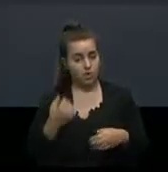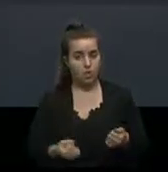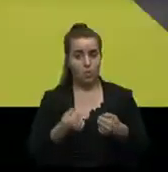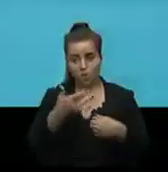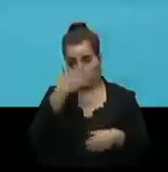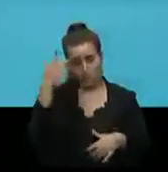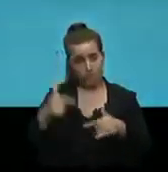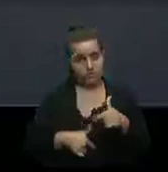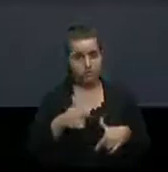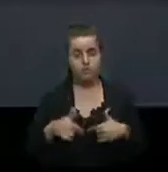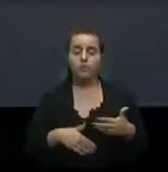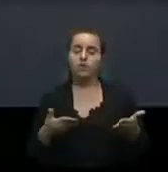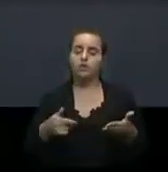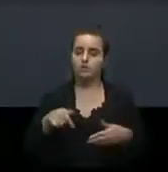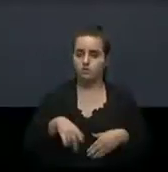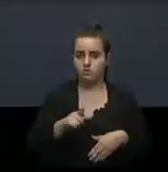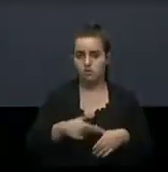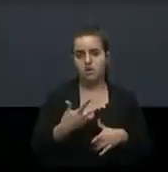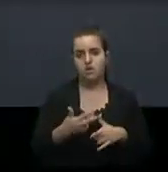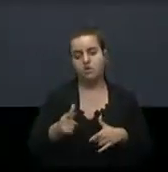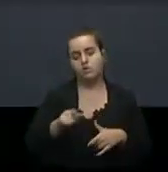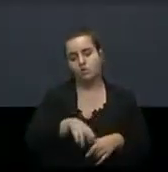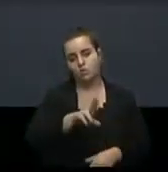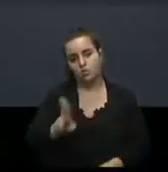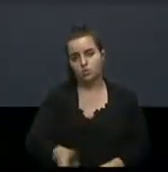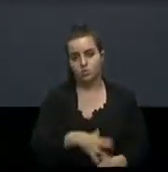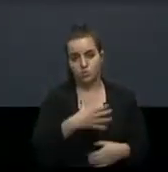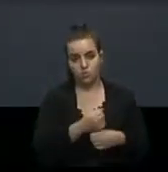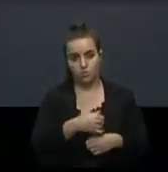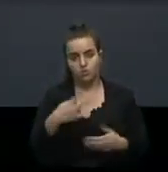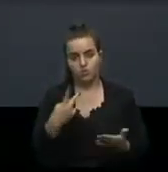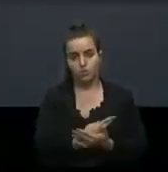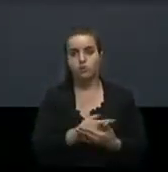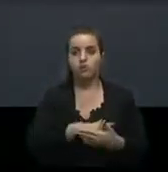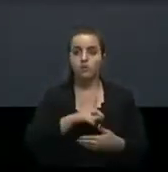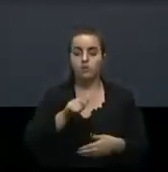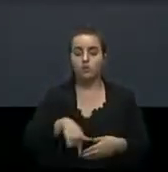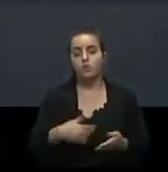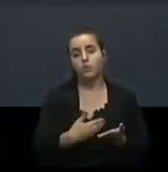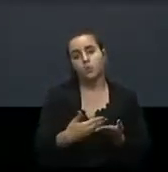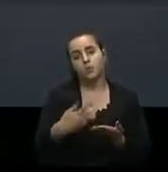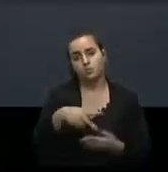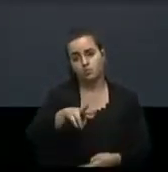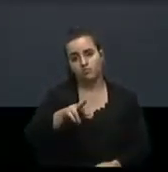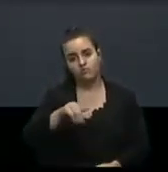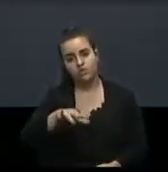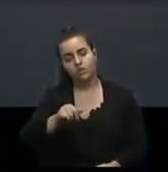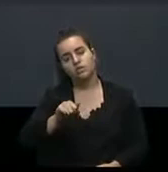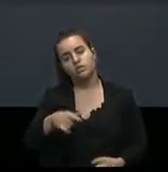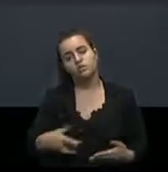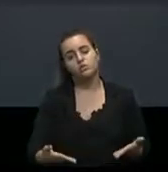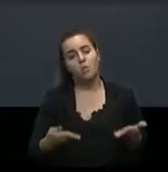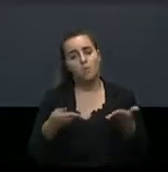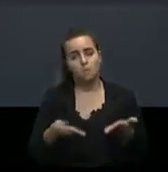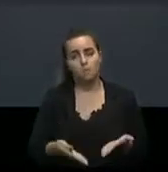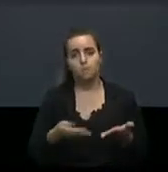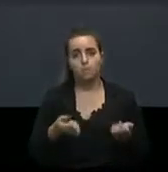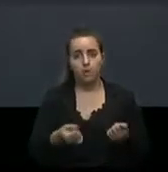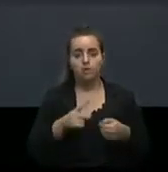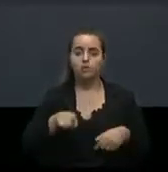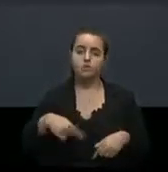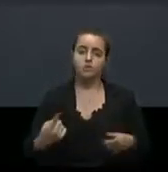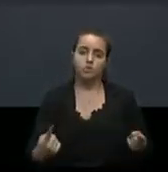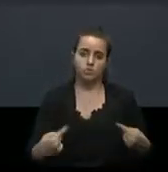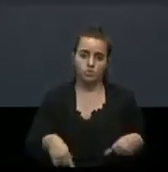funcionários. Isso foi resolvido com o uso do cálculo de erro, estimado a partir da variância dos pesos da amostra. Depois o